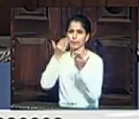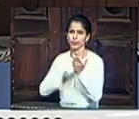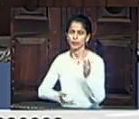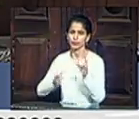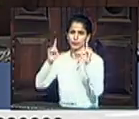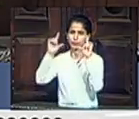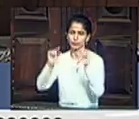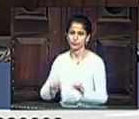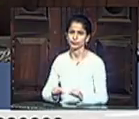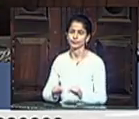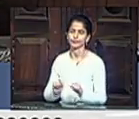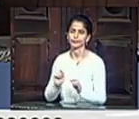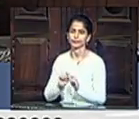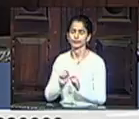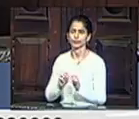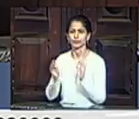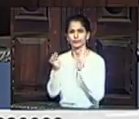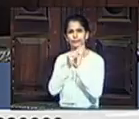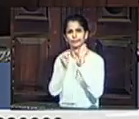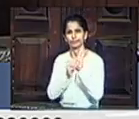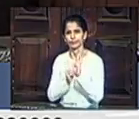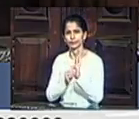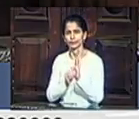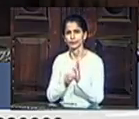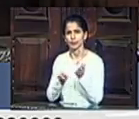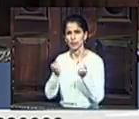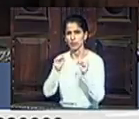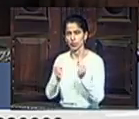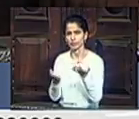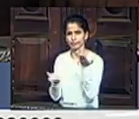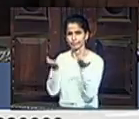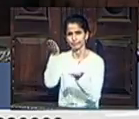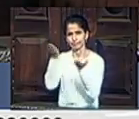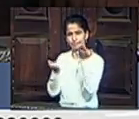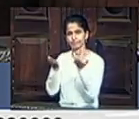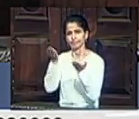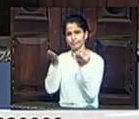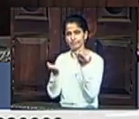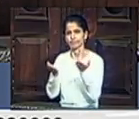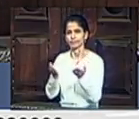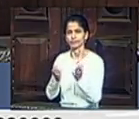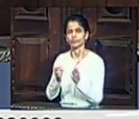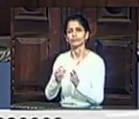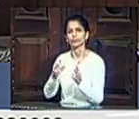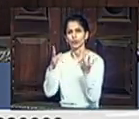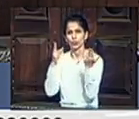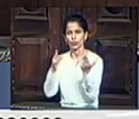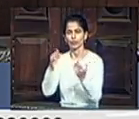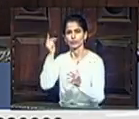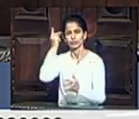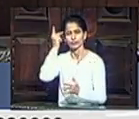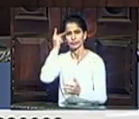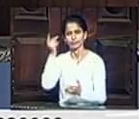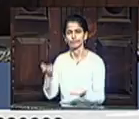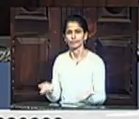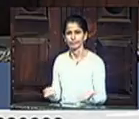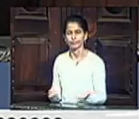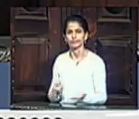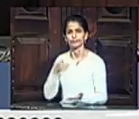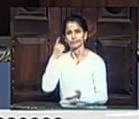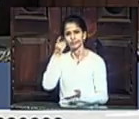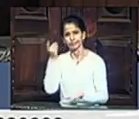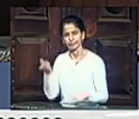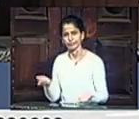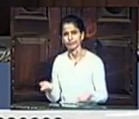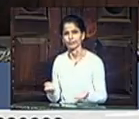Então, estamos fazendo uma emenda para, pelo menos, equalizar essa tarifa com a de São Paulo. Então, senhores